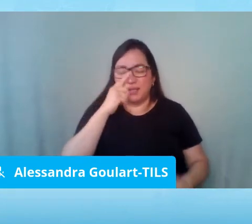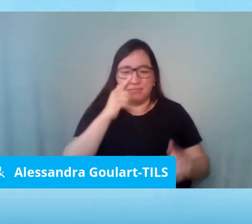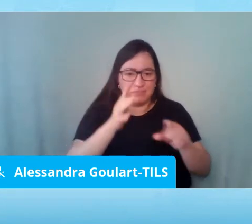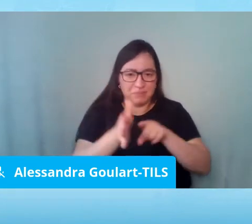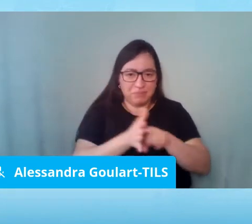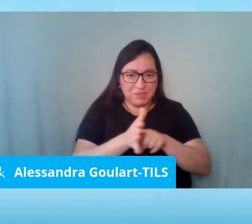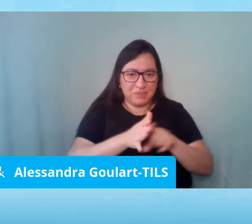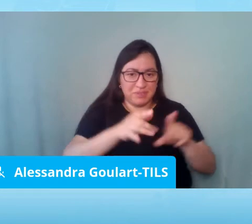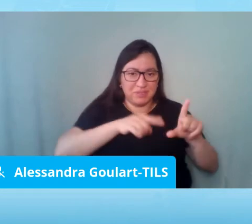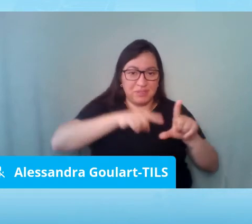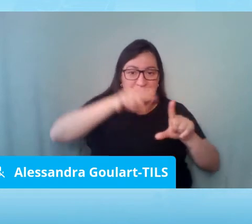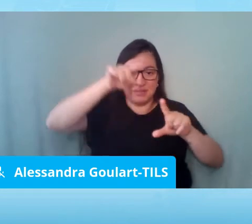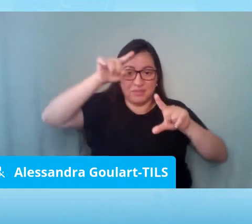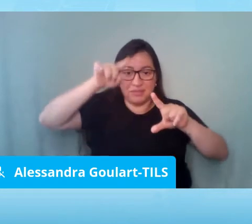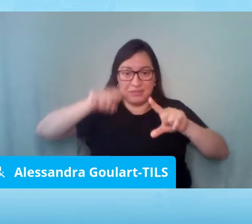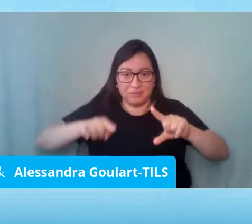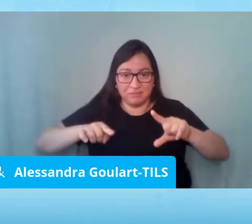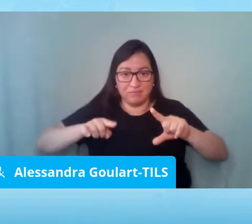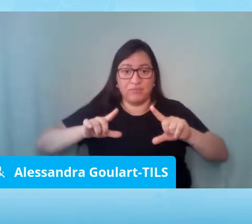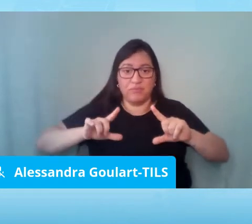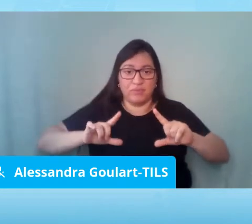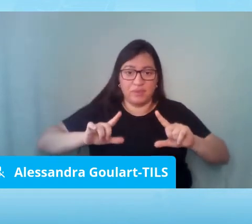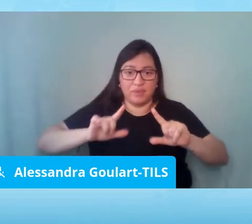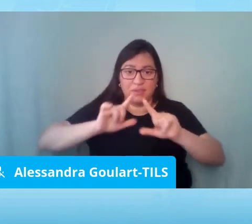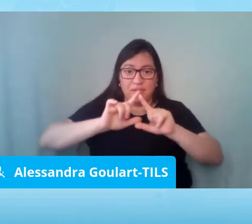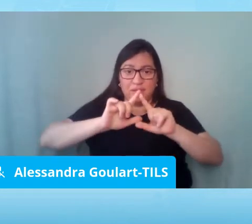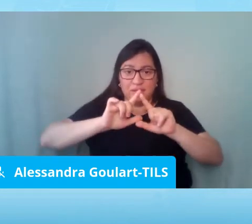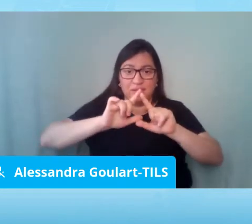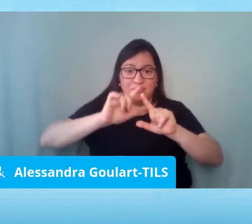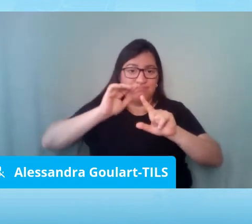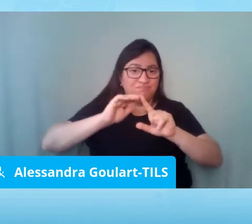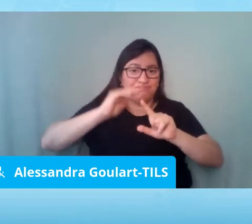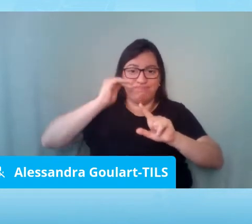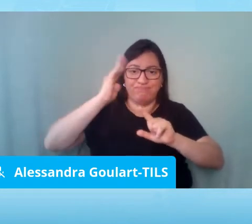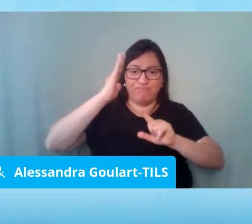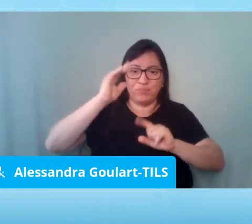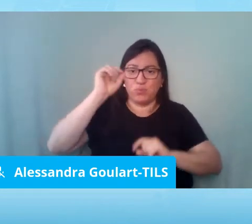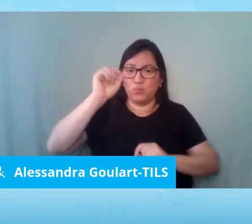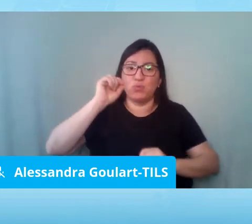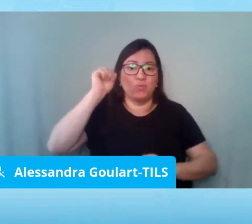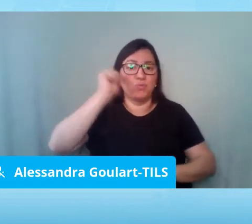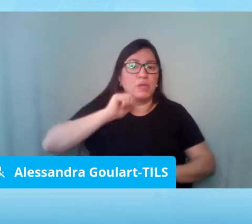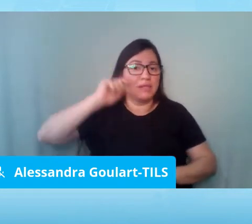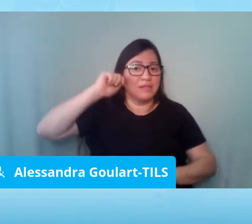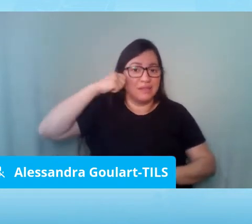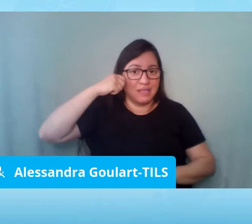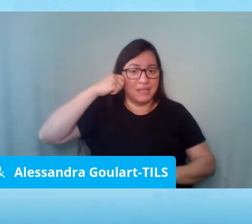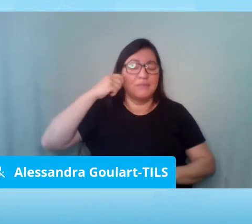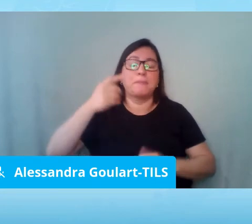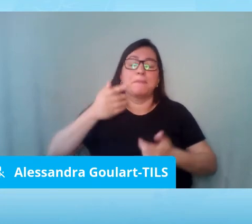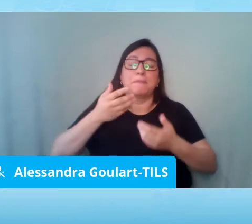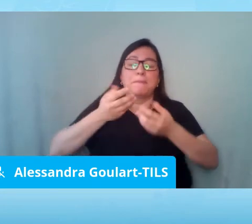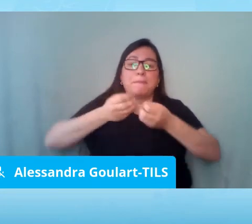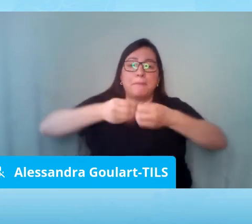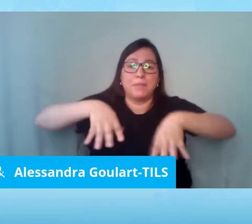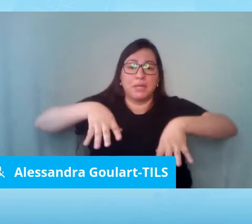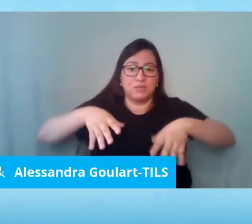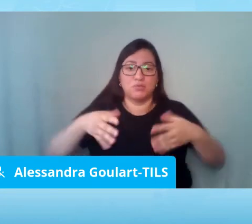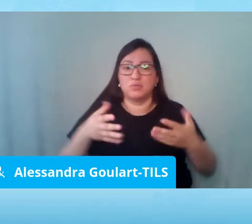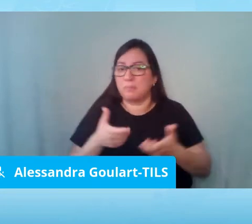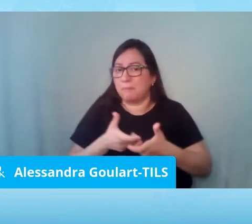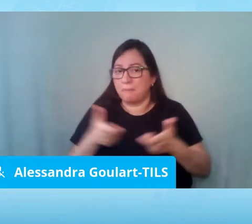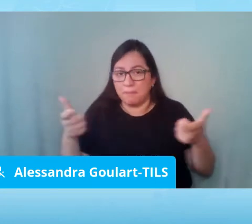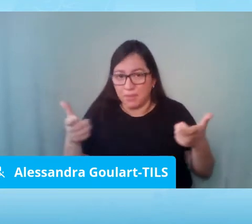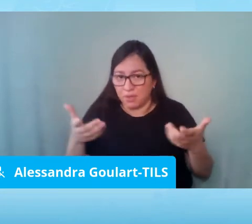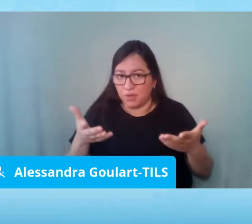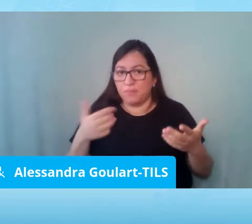dessa pirâmide, então elas são as que mais têm vulnerabilidade. Então, quando a gente vai olhar, inclusive, os dados